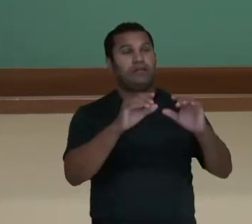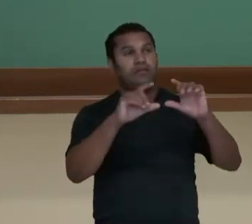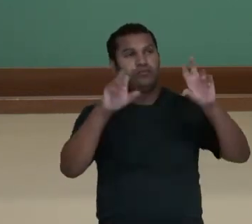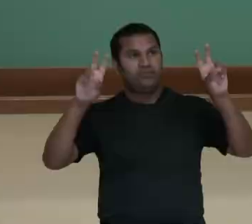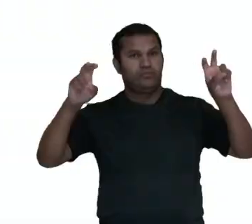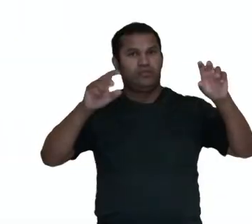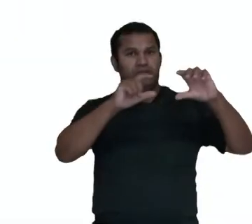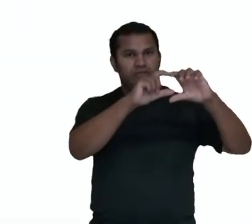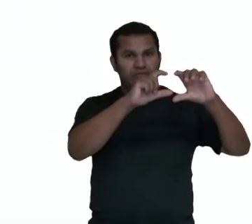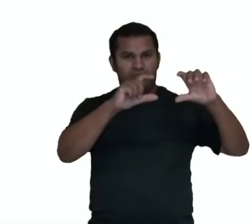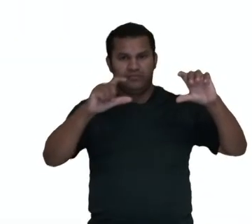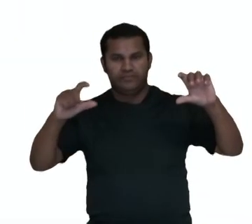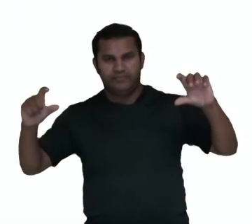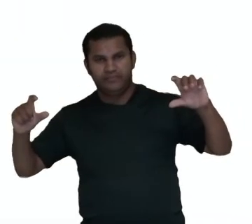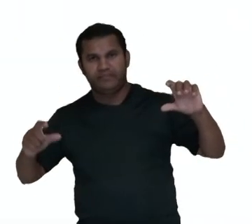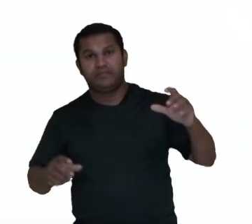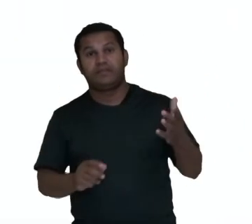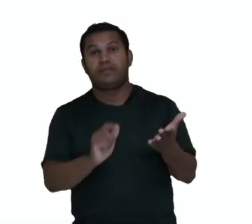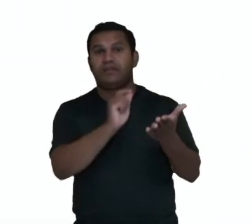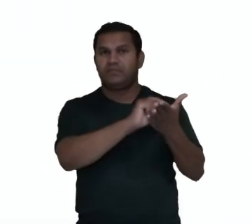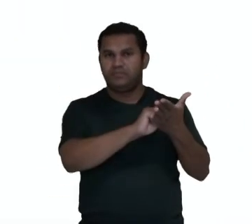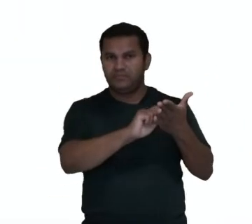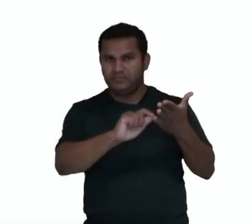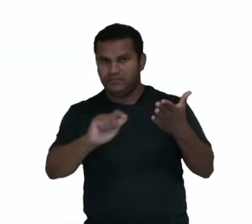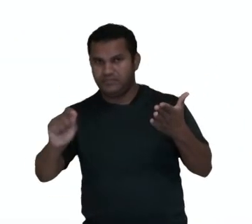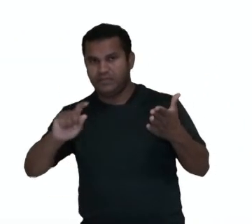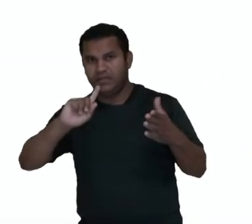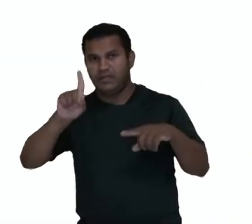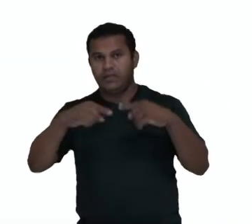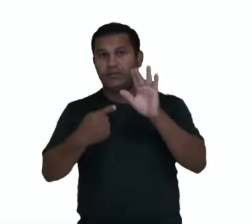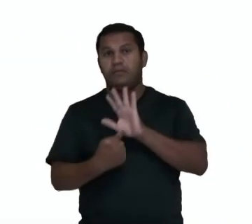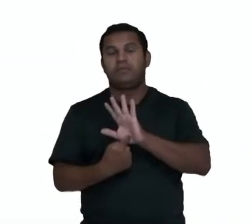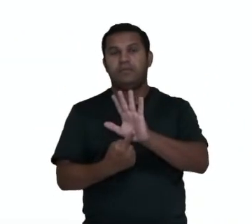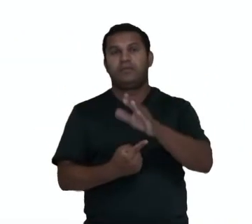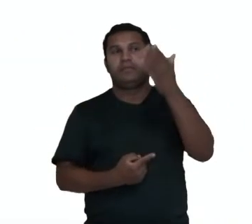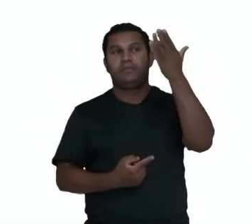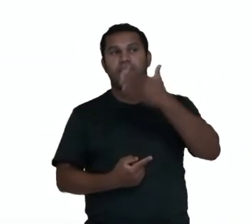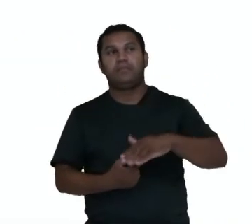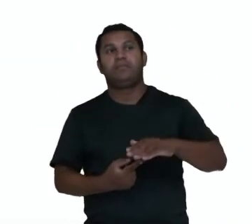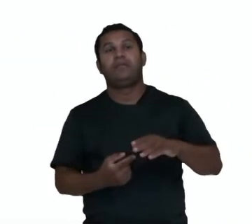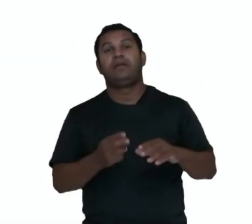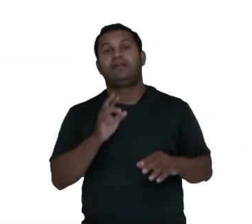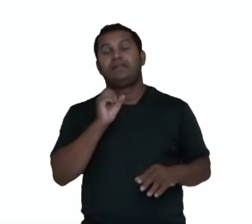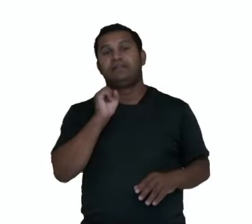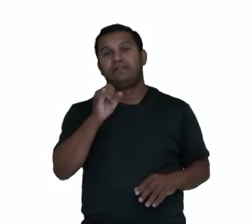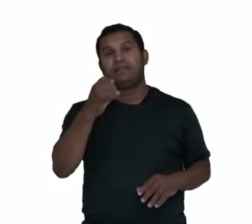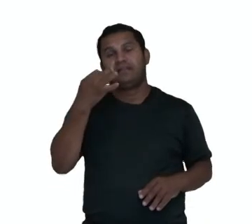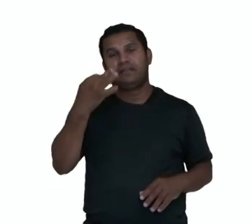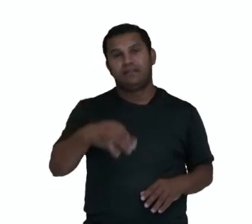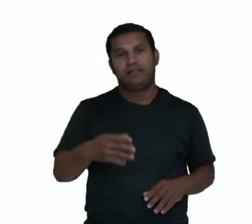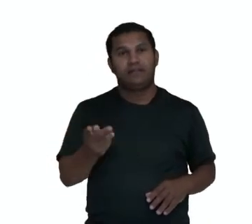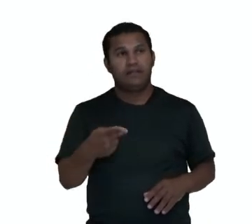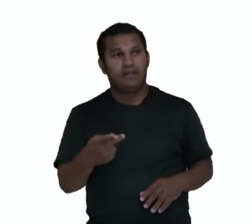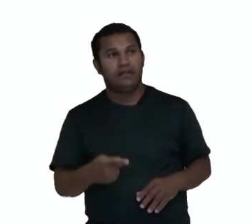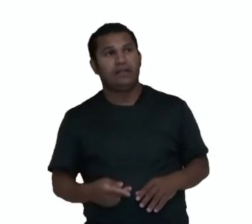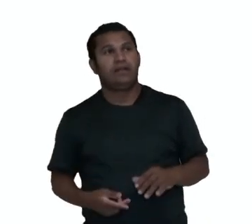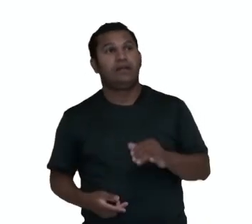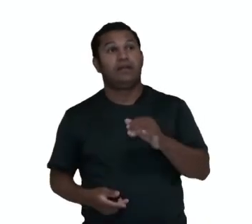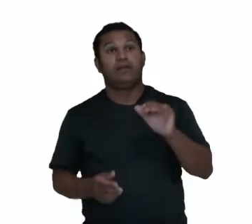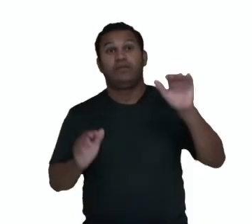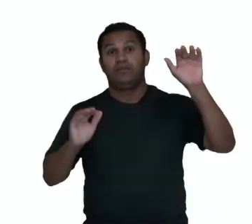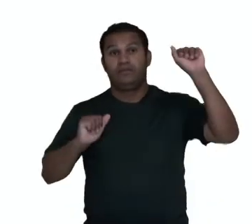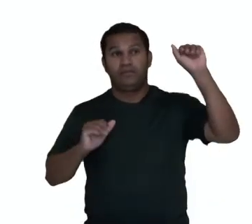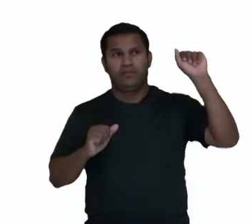essa, né? Os espanhóis, liderados por Hernán Cortés, chegaram à América no século